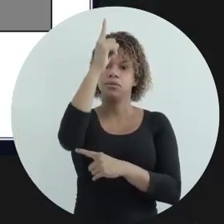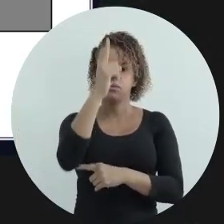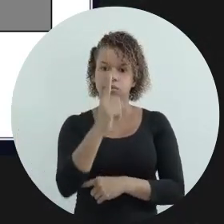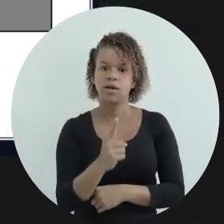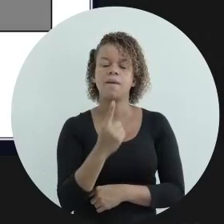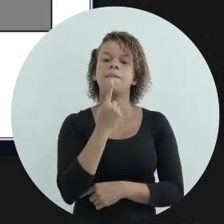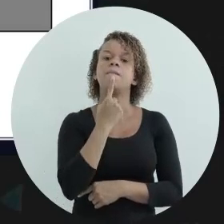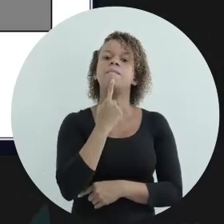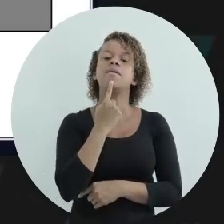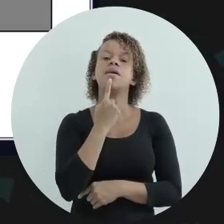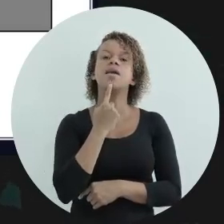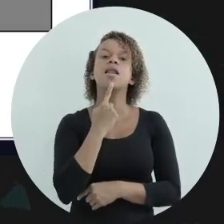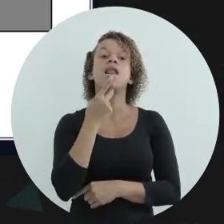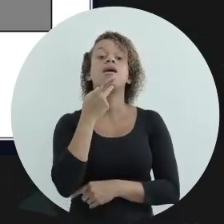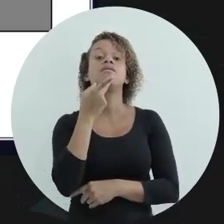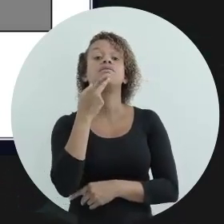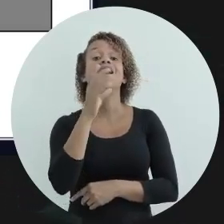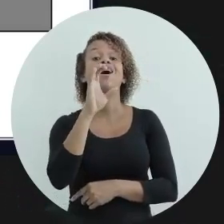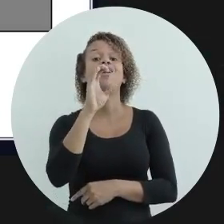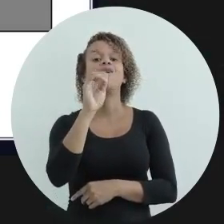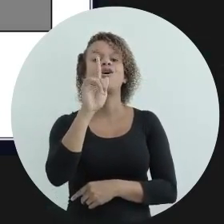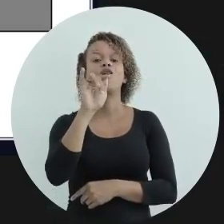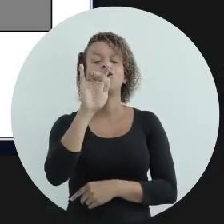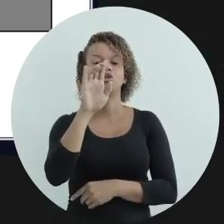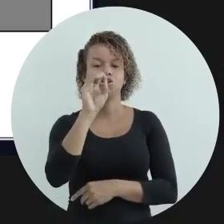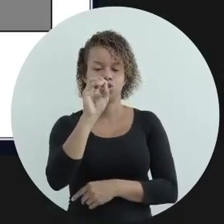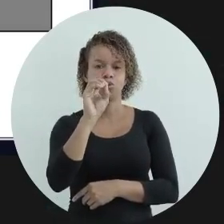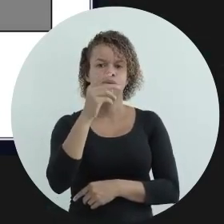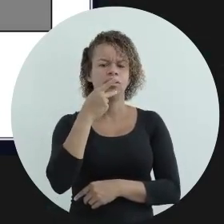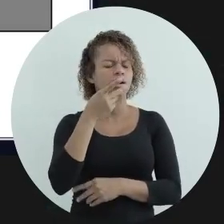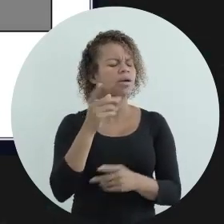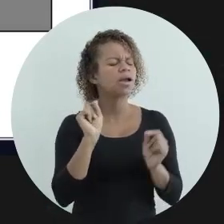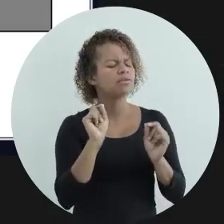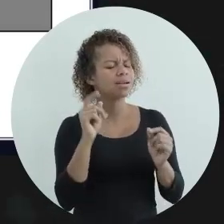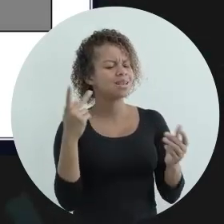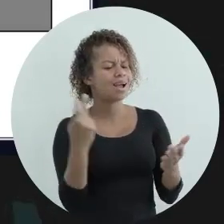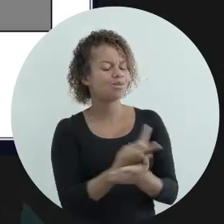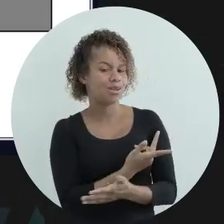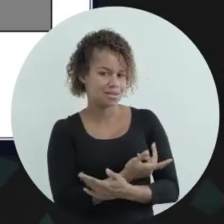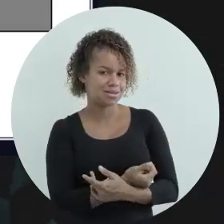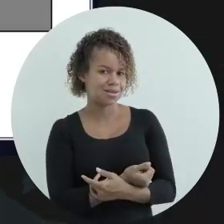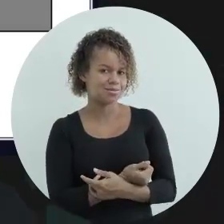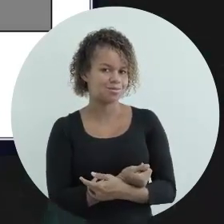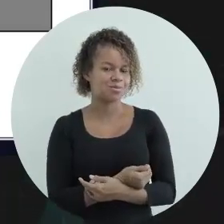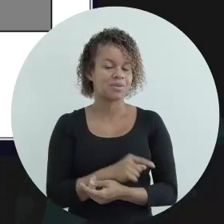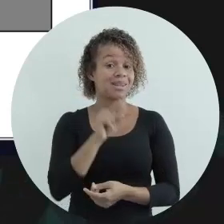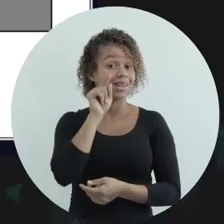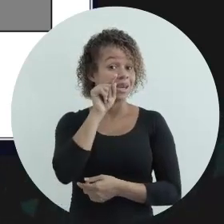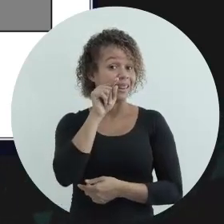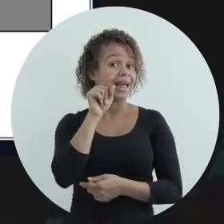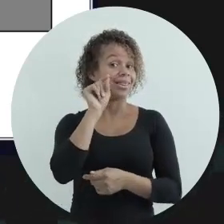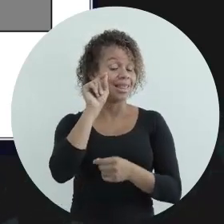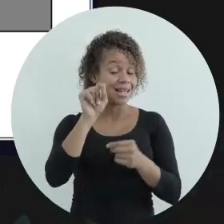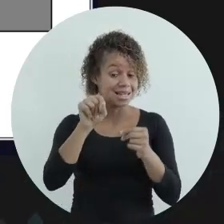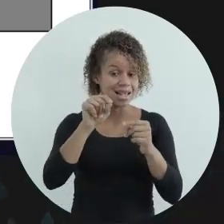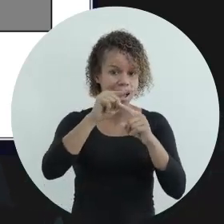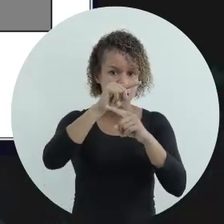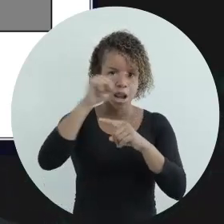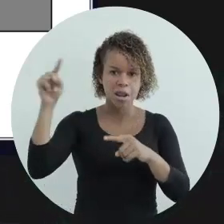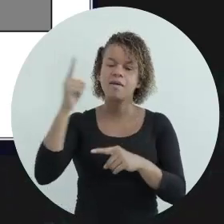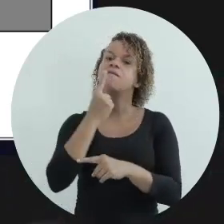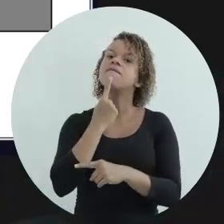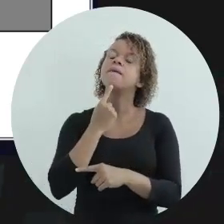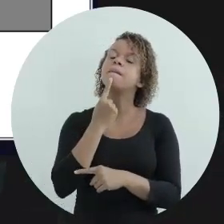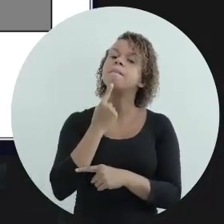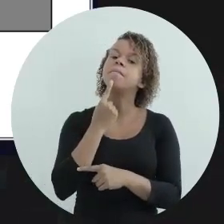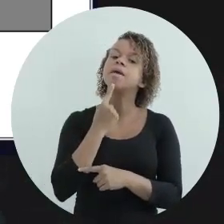diz o código JavaScript. Então o que vai ser executado? O que está nessa linha vermelha aí. Que vai ser